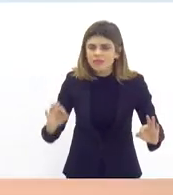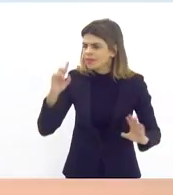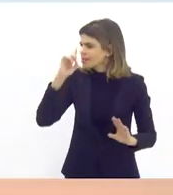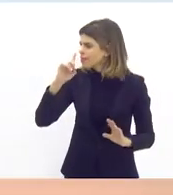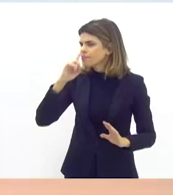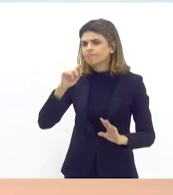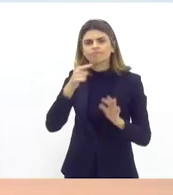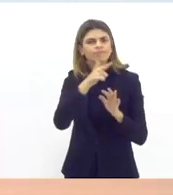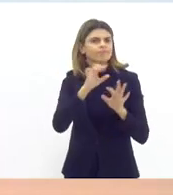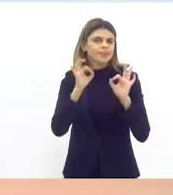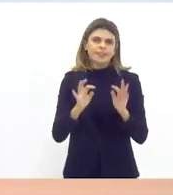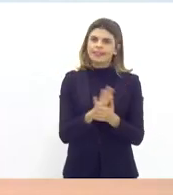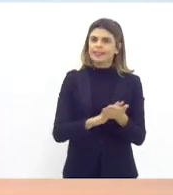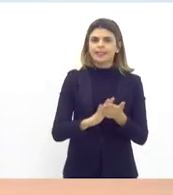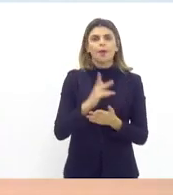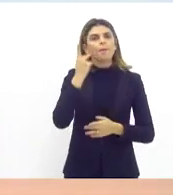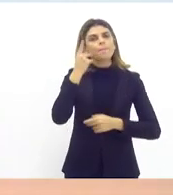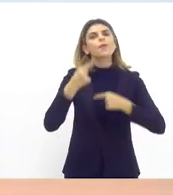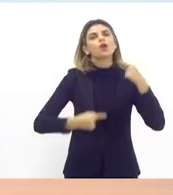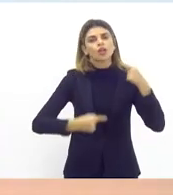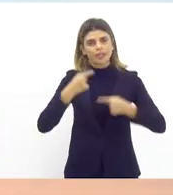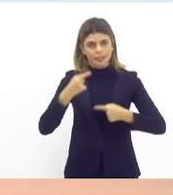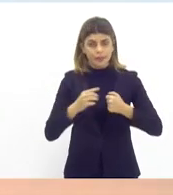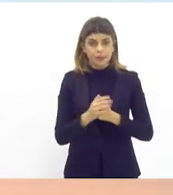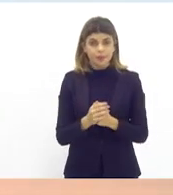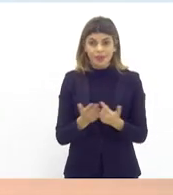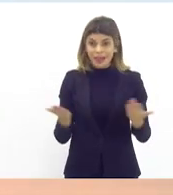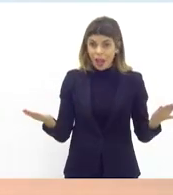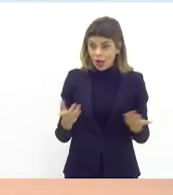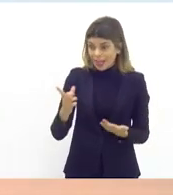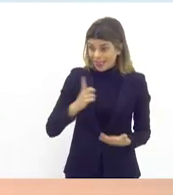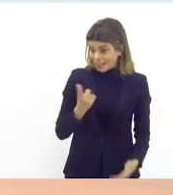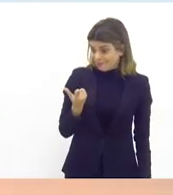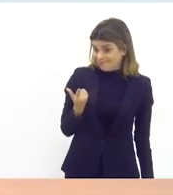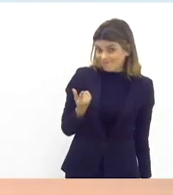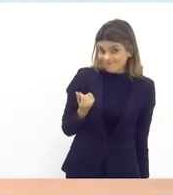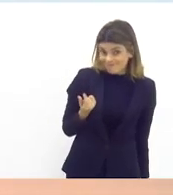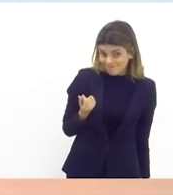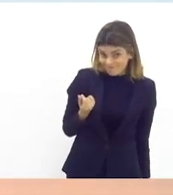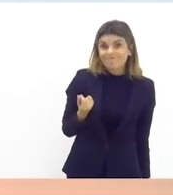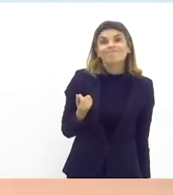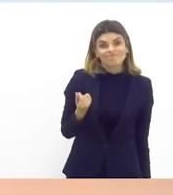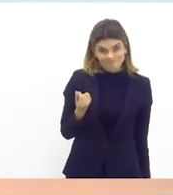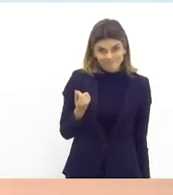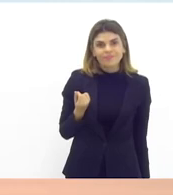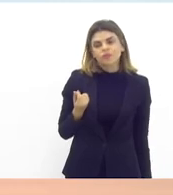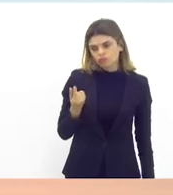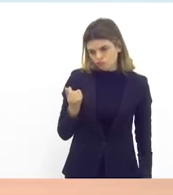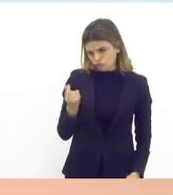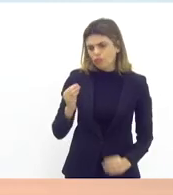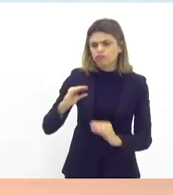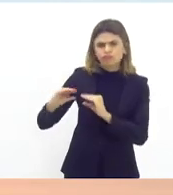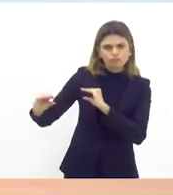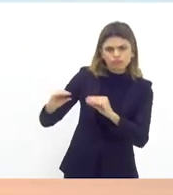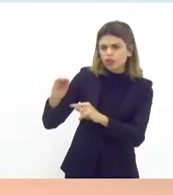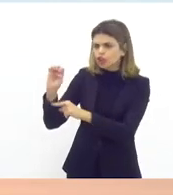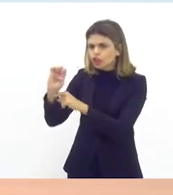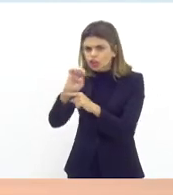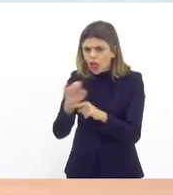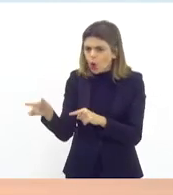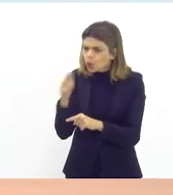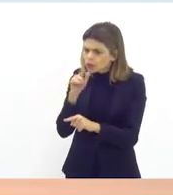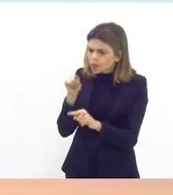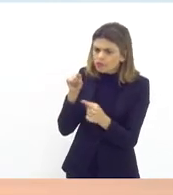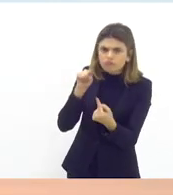extremamente ineficiente, essa como política de desenvolvimento regional. Na hora que você tem recursos orçamentários, os recursos vão ser distribuídos para os Estados, para eles poderem